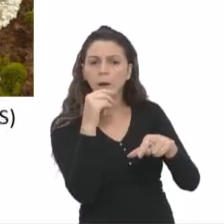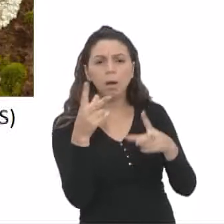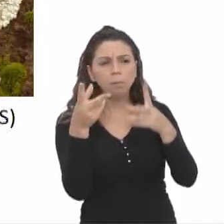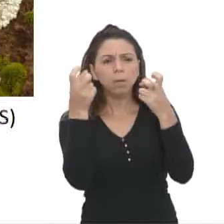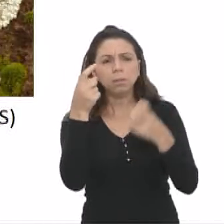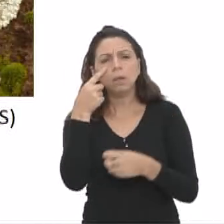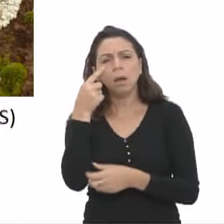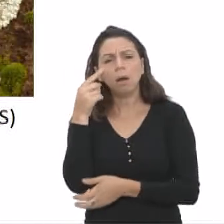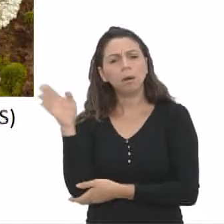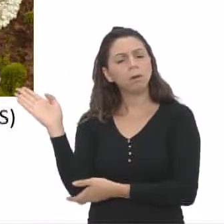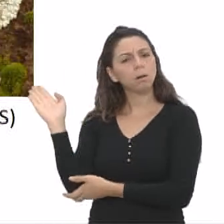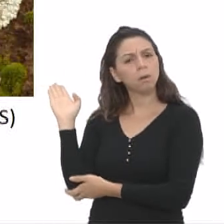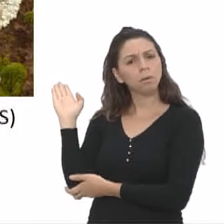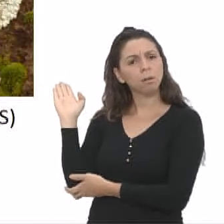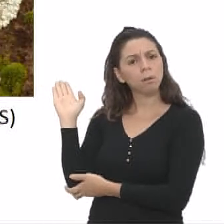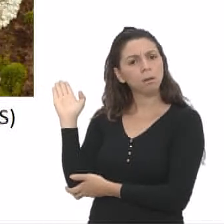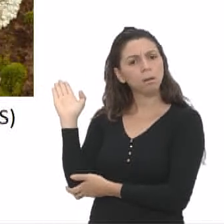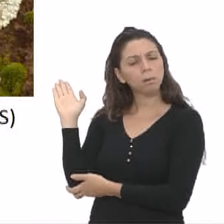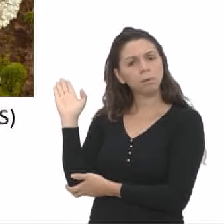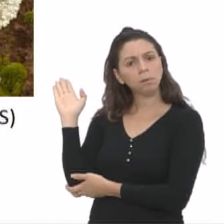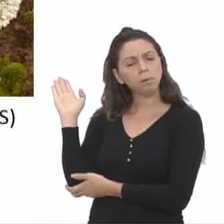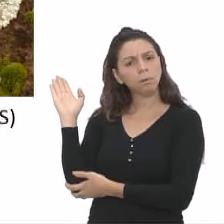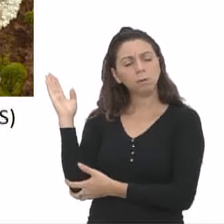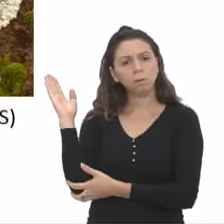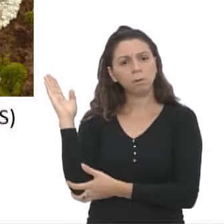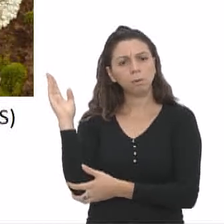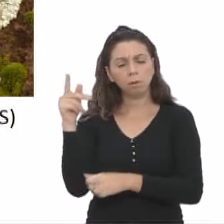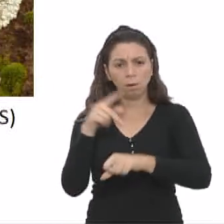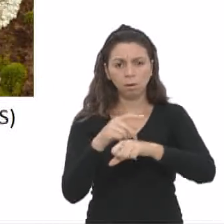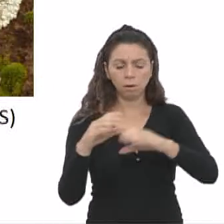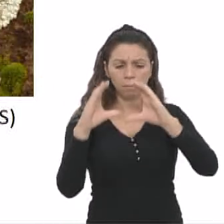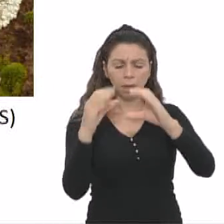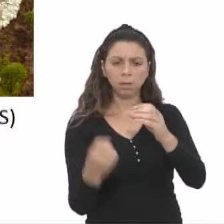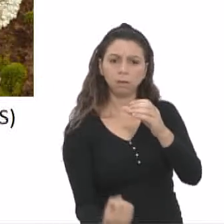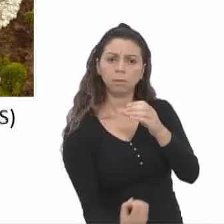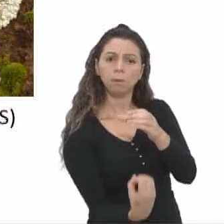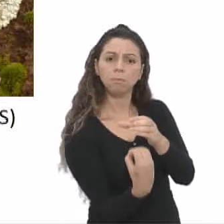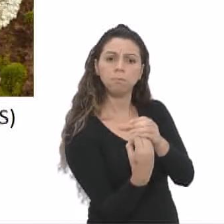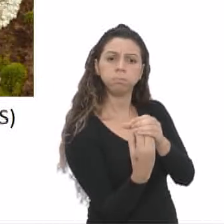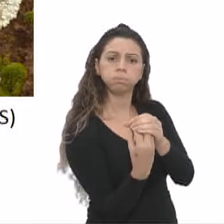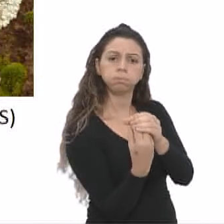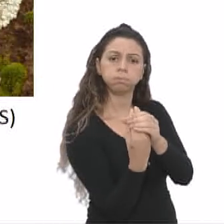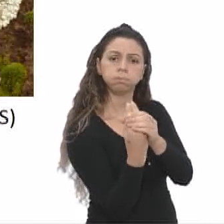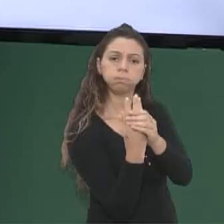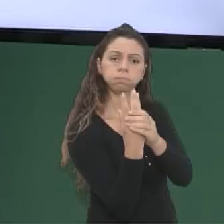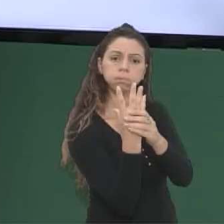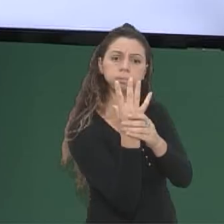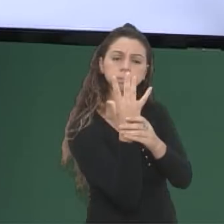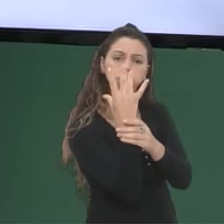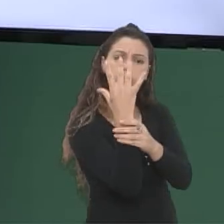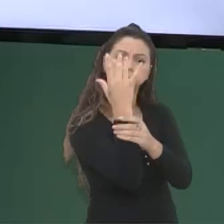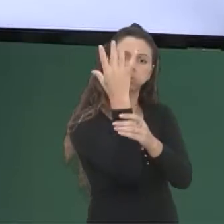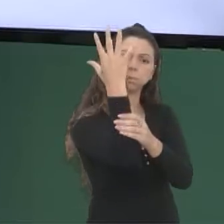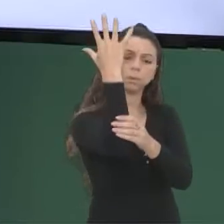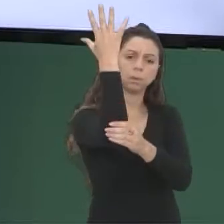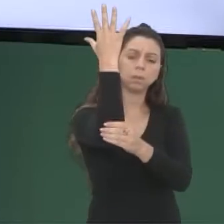foto. Vocês acreditam que uma árvore cresceu entre as rochas e as suas raízes foram crescendo e